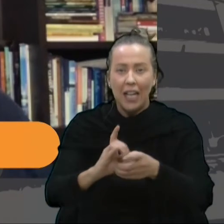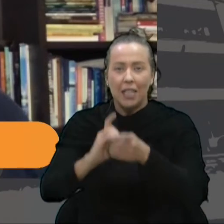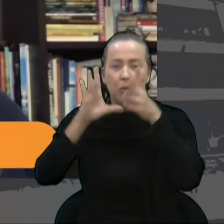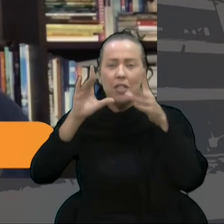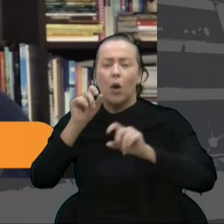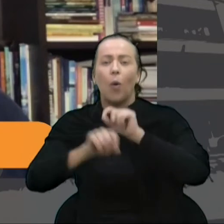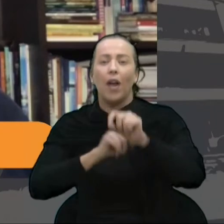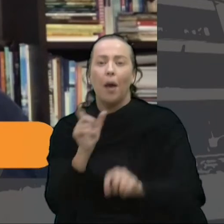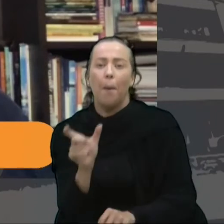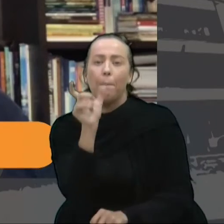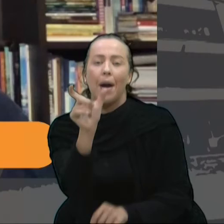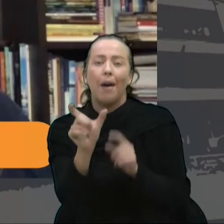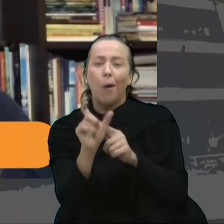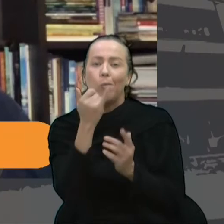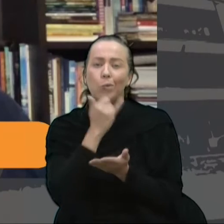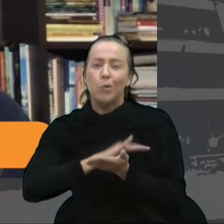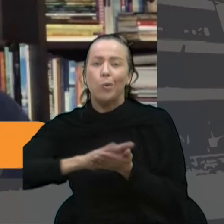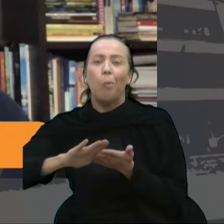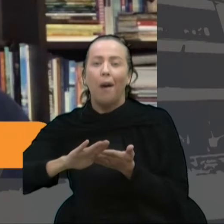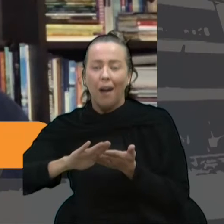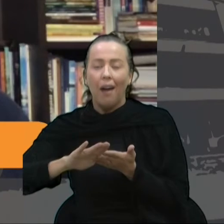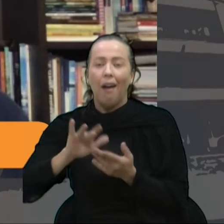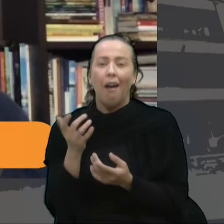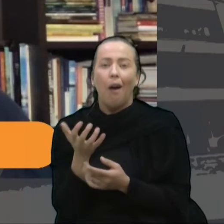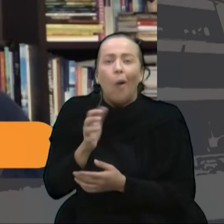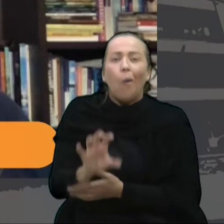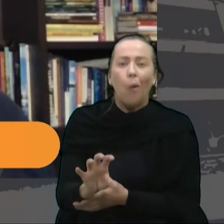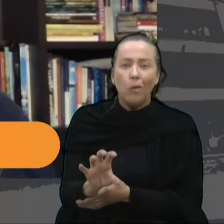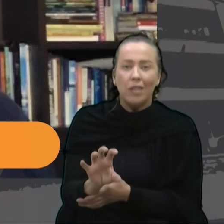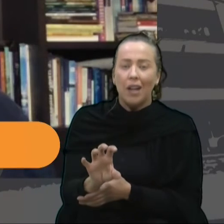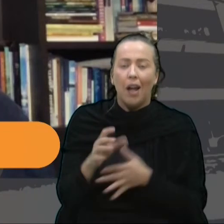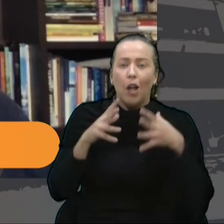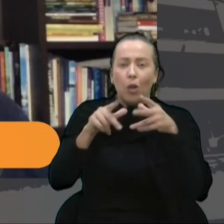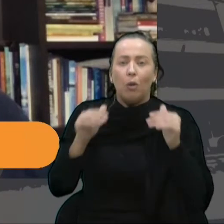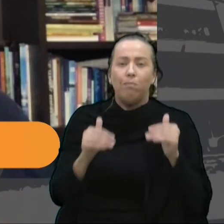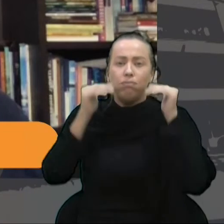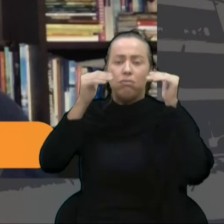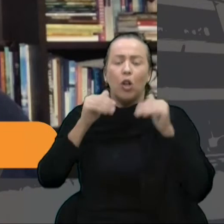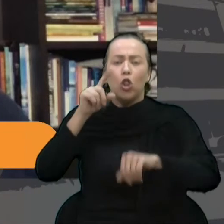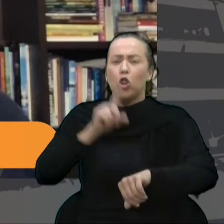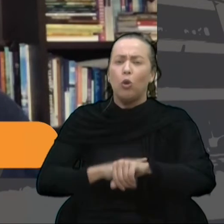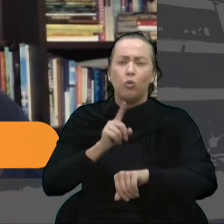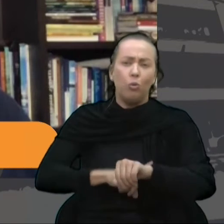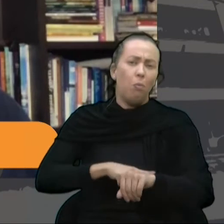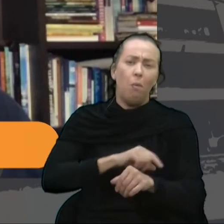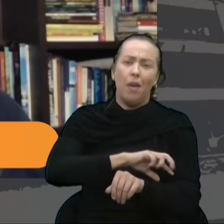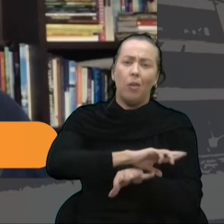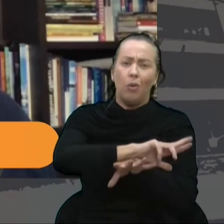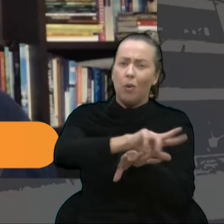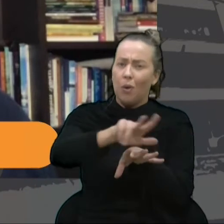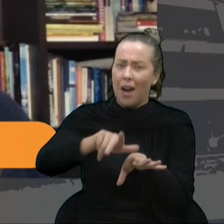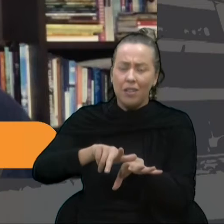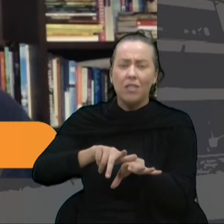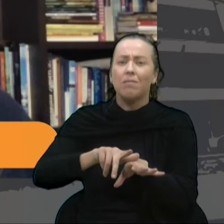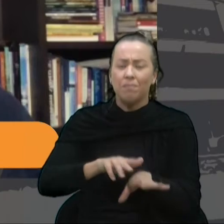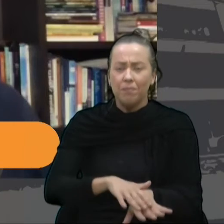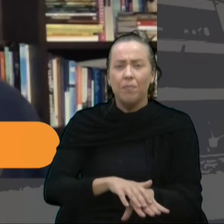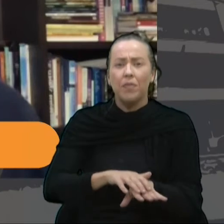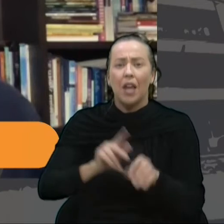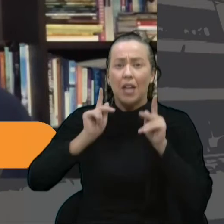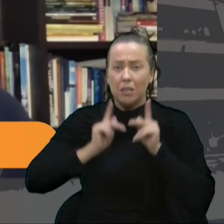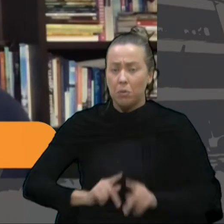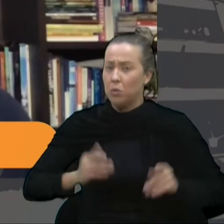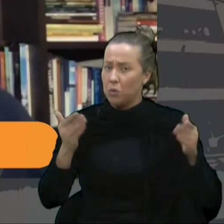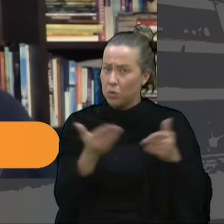servir de pretexto para imposições totalitárias de toda ordem. Né? As pessoas